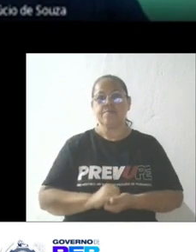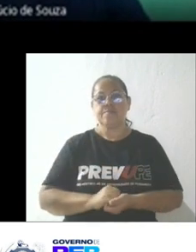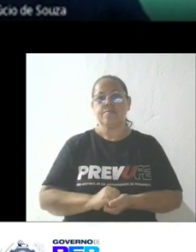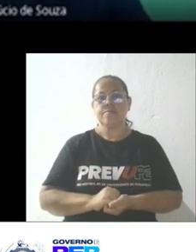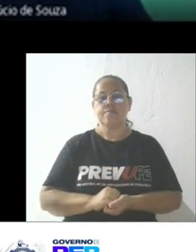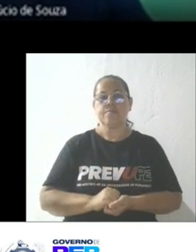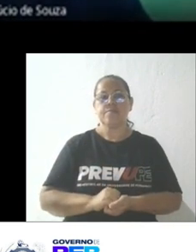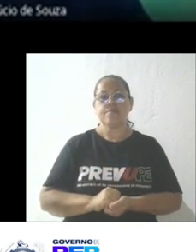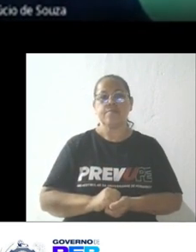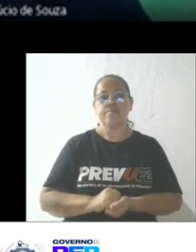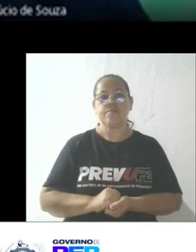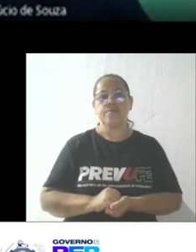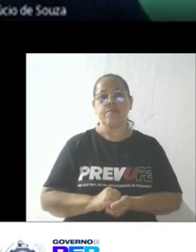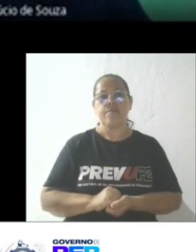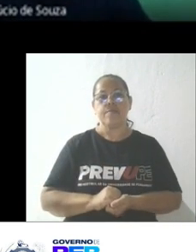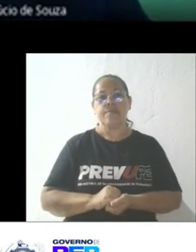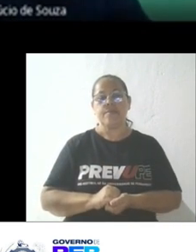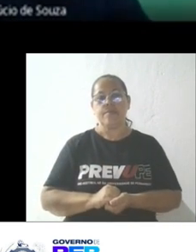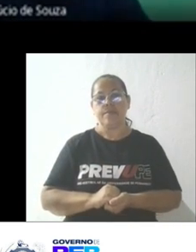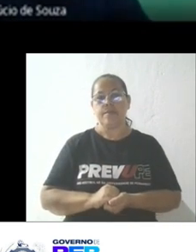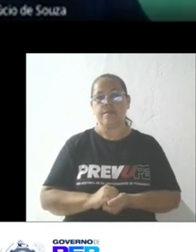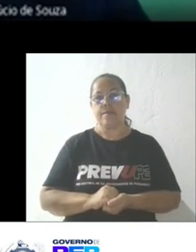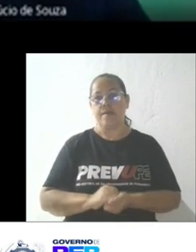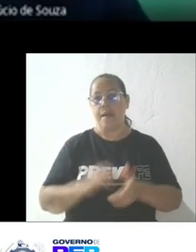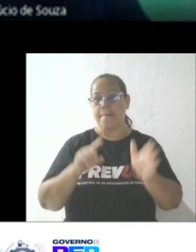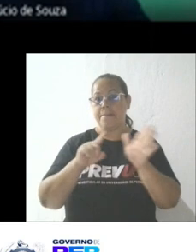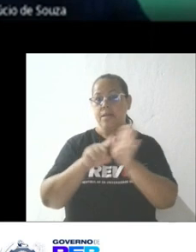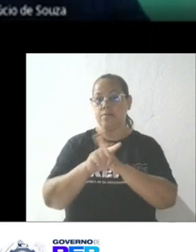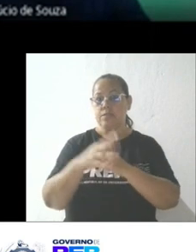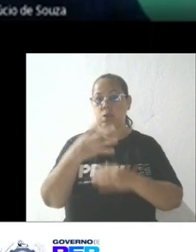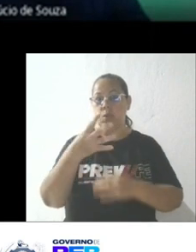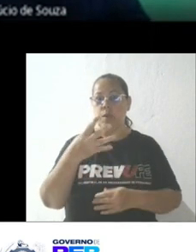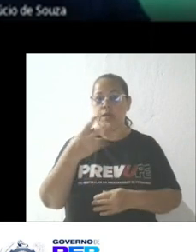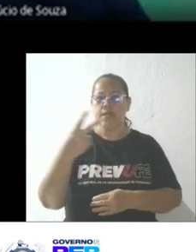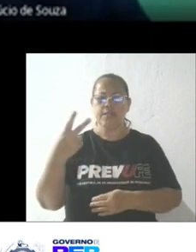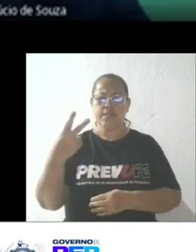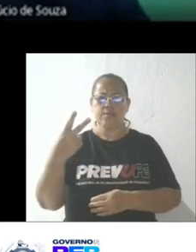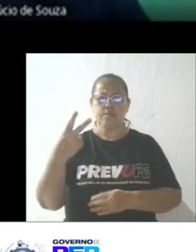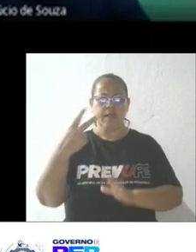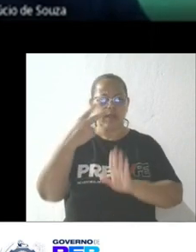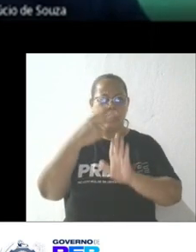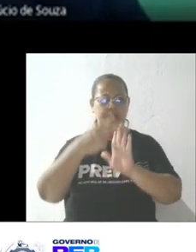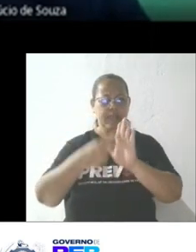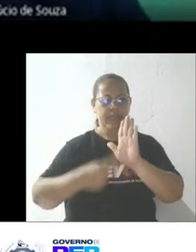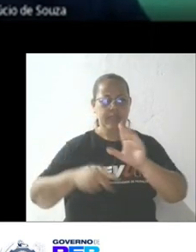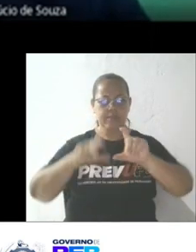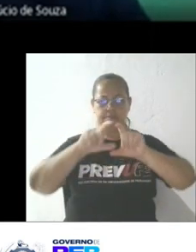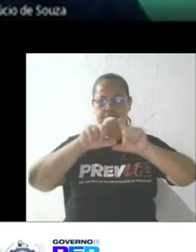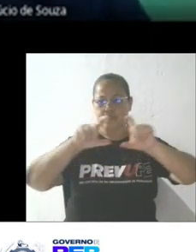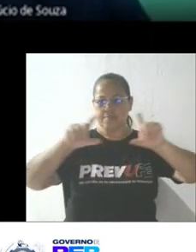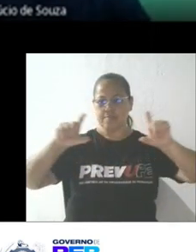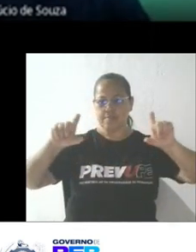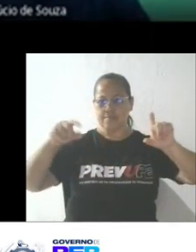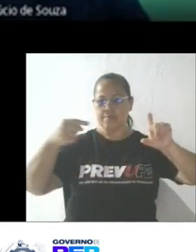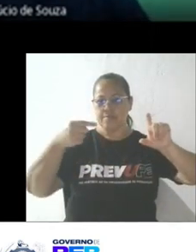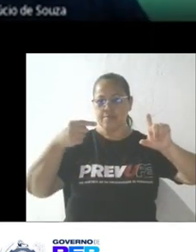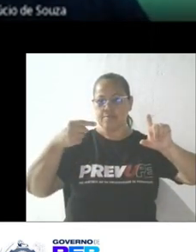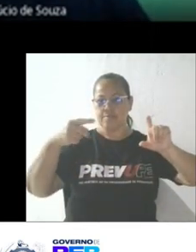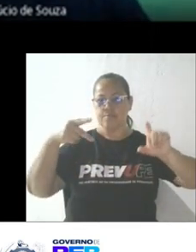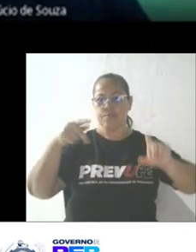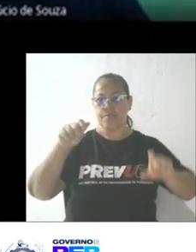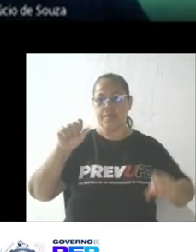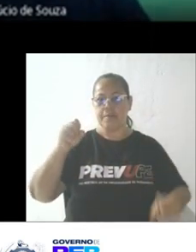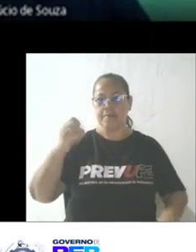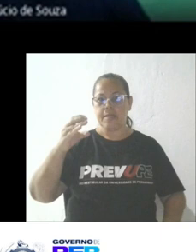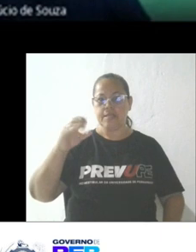a questão 42 leia este aforismo quer dizer essa máxima de Pascal e analise a